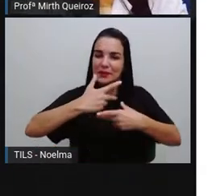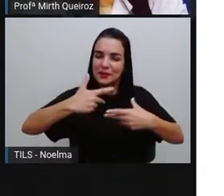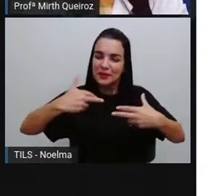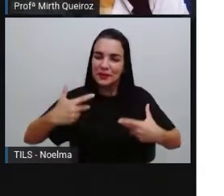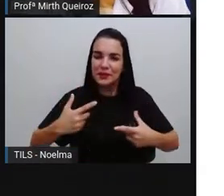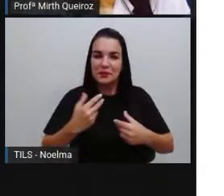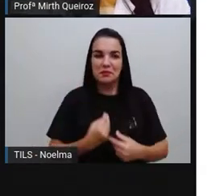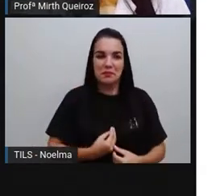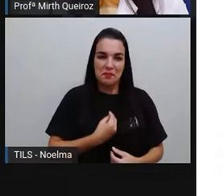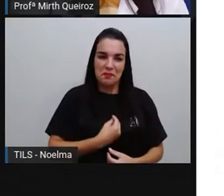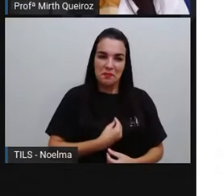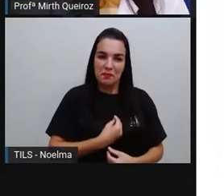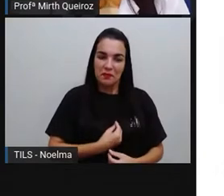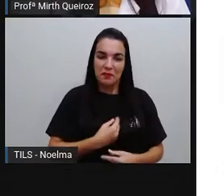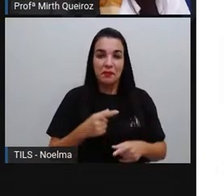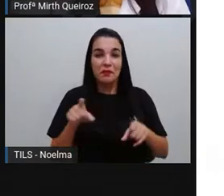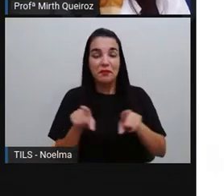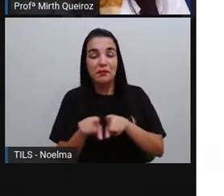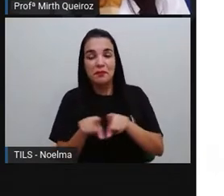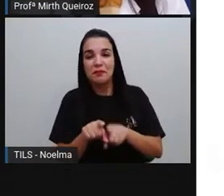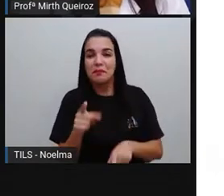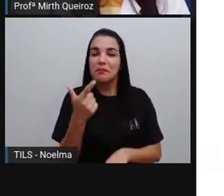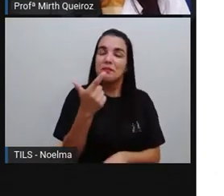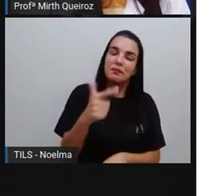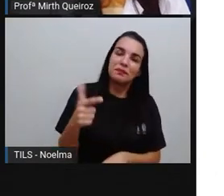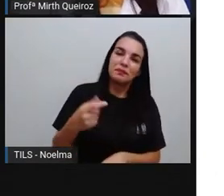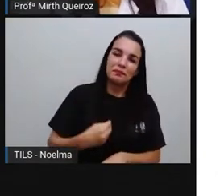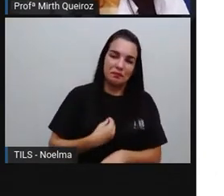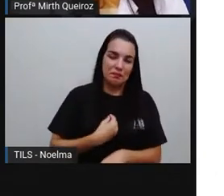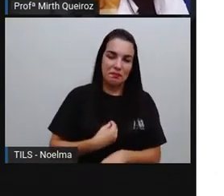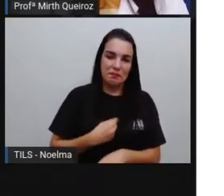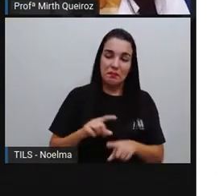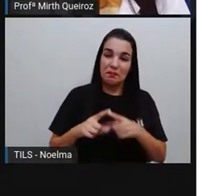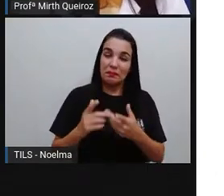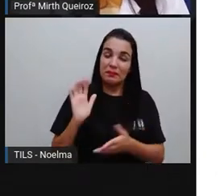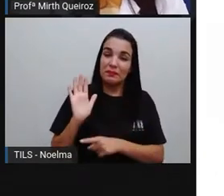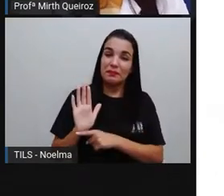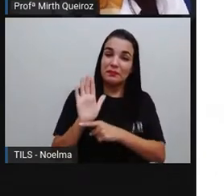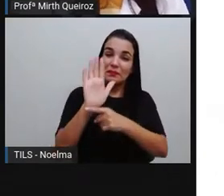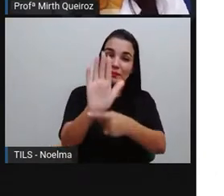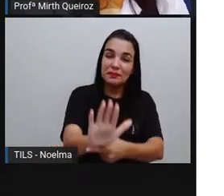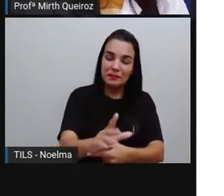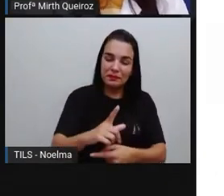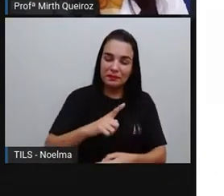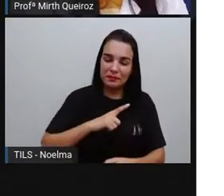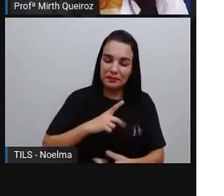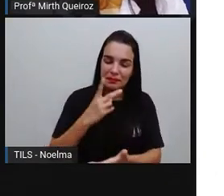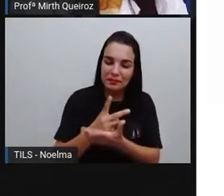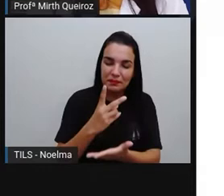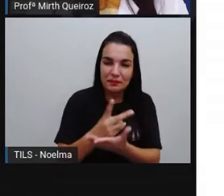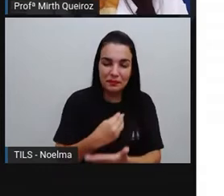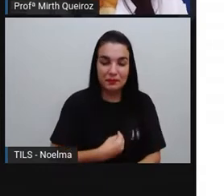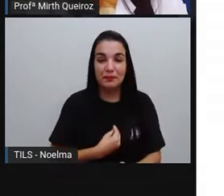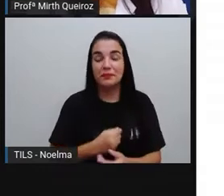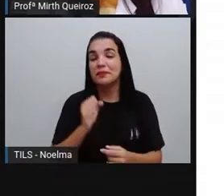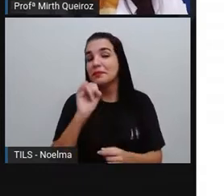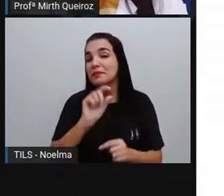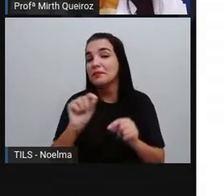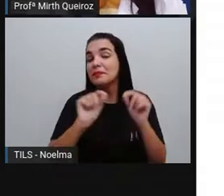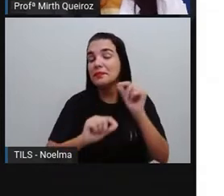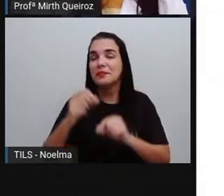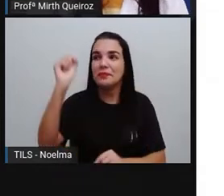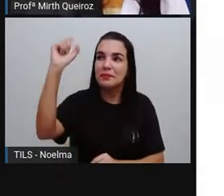não bióticos, que são os fatores que não têm vida, mas que ajudam aí a manter a vida, que é o caso da luz solar, que é o caso